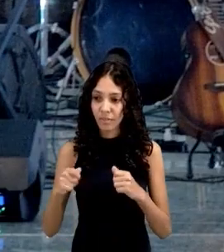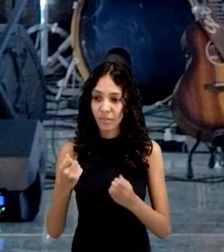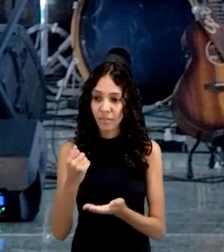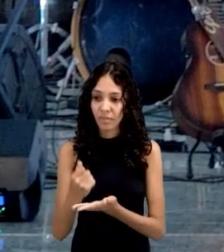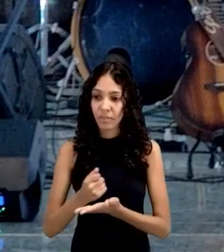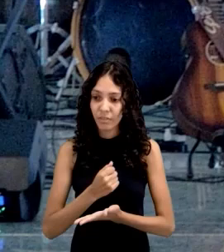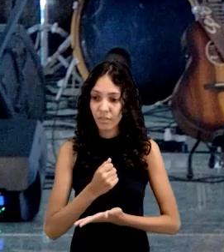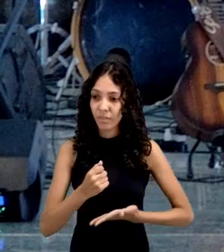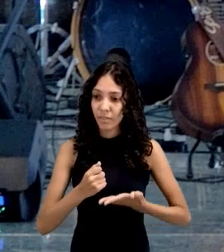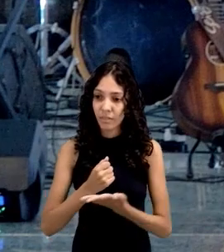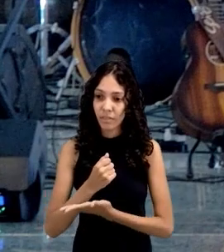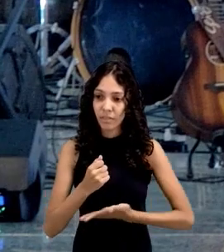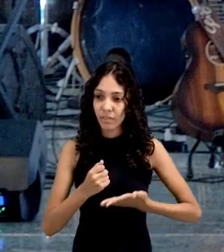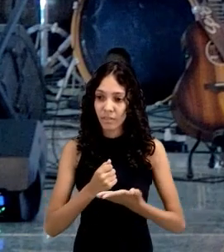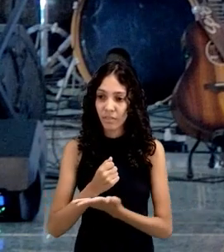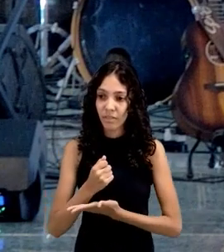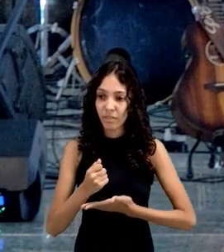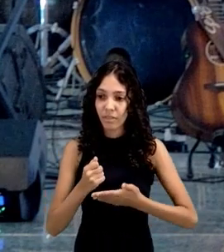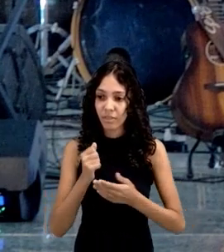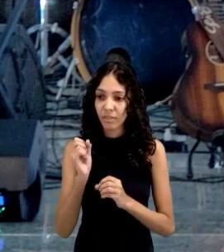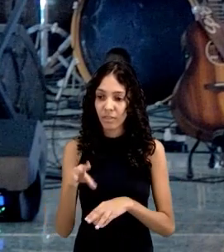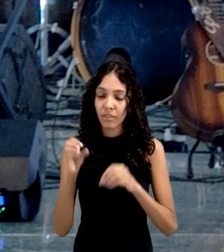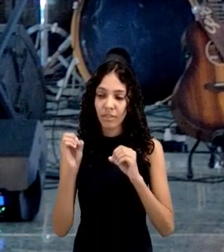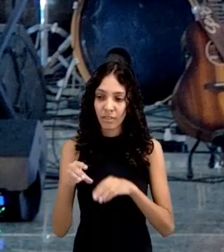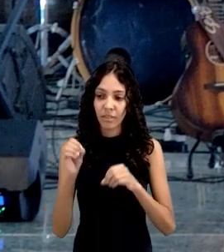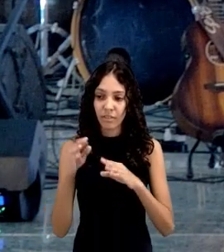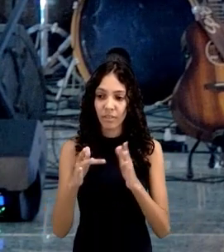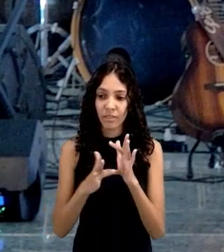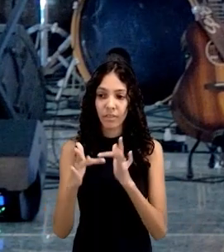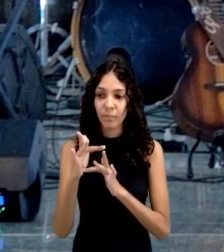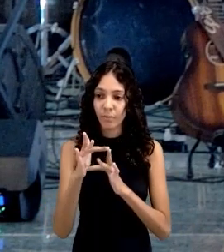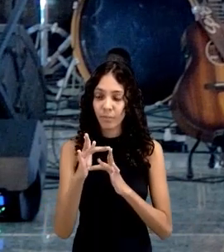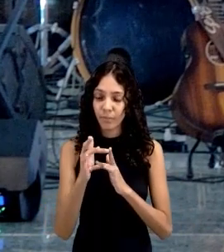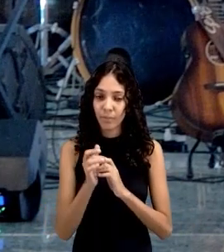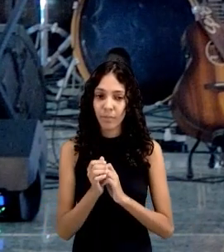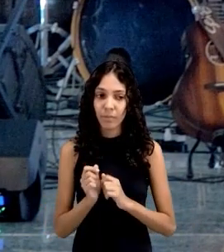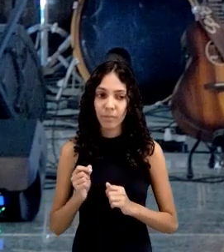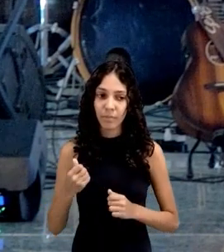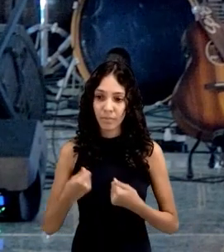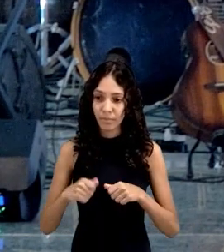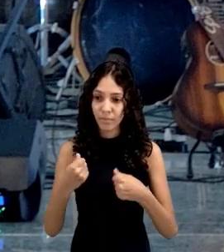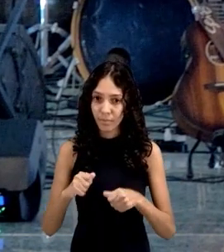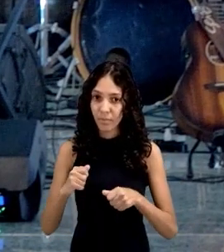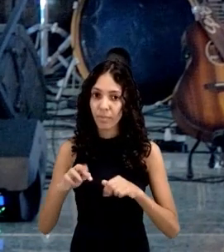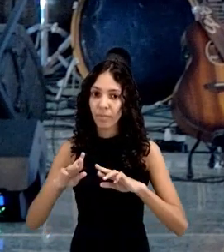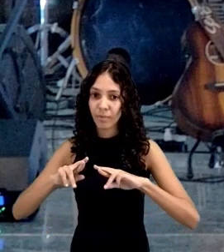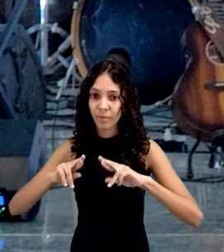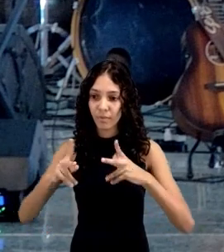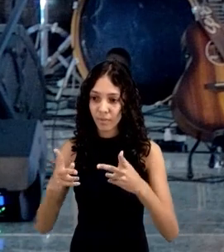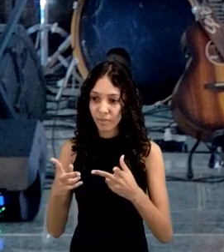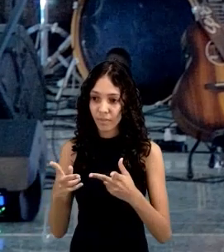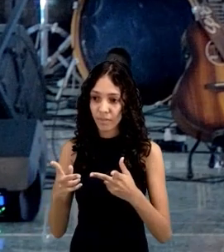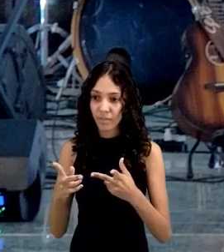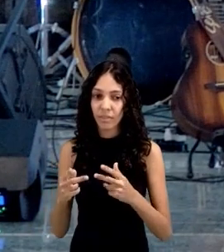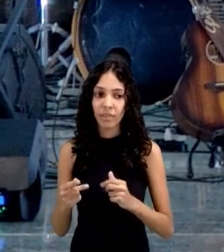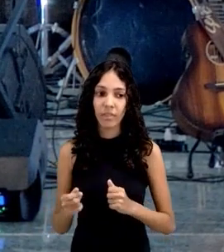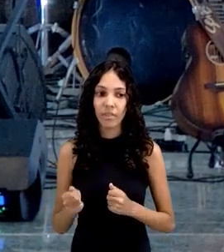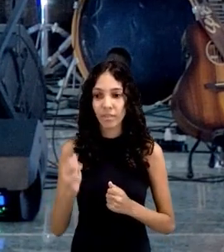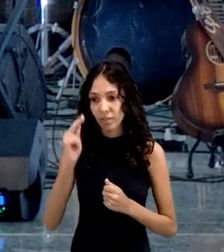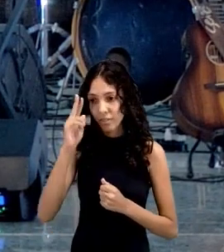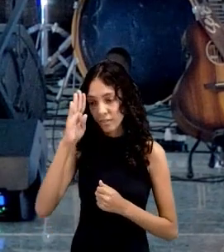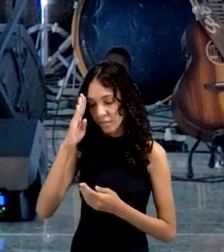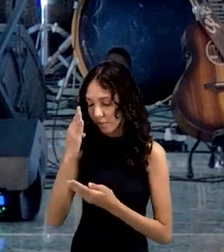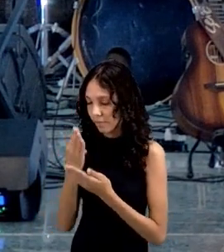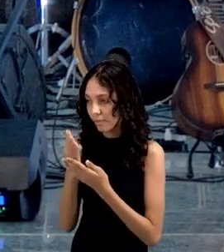Precisamos ser a diferença. Nós cremos no Senhor Jesus, nós cremos em toda a sua revelação especial, a escrita,